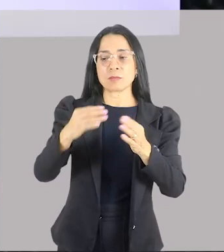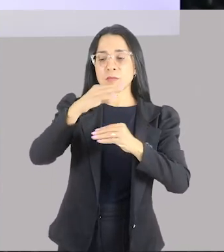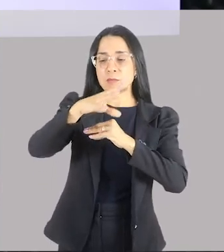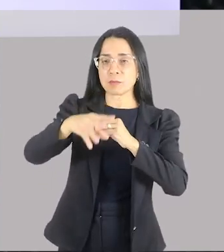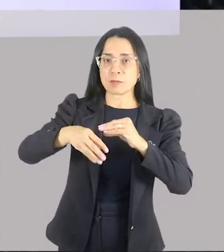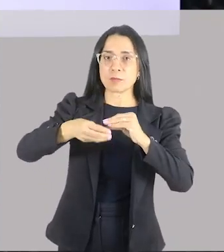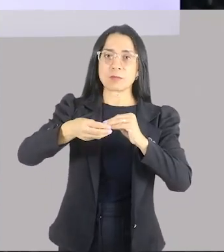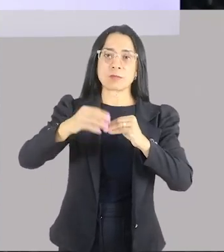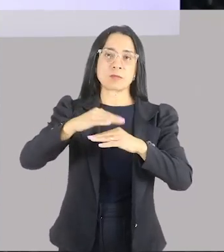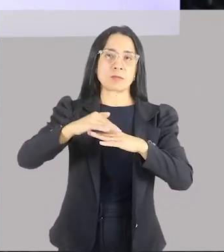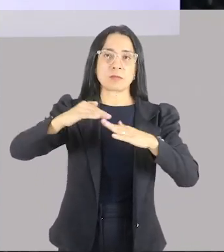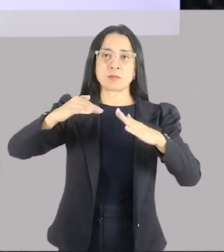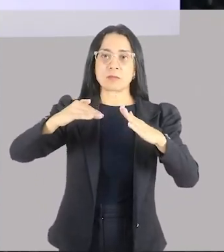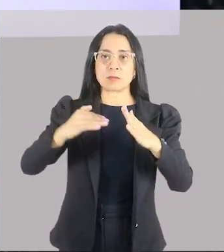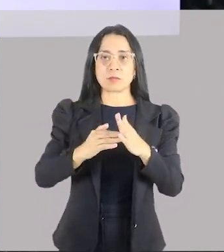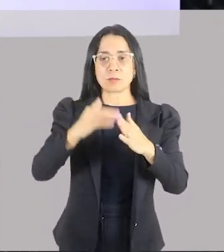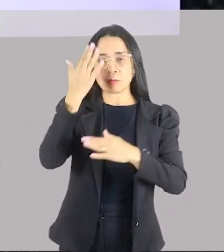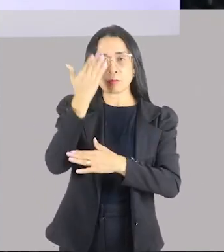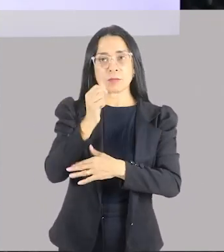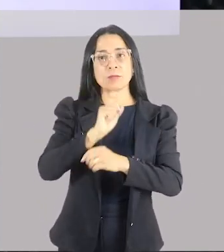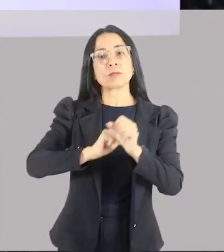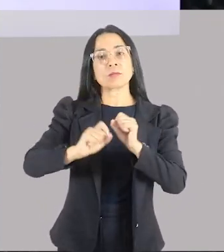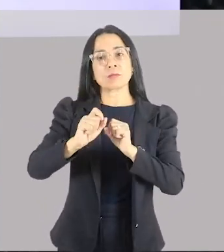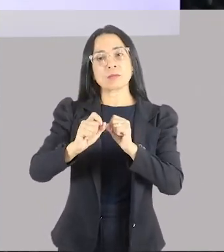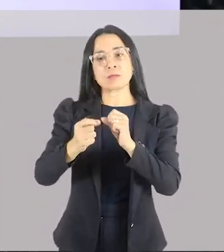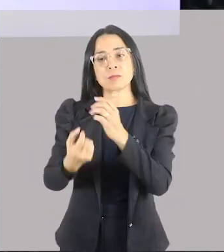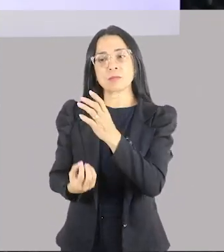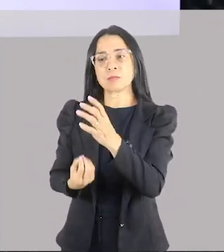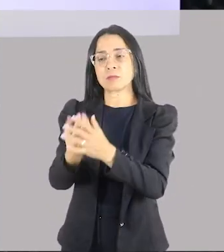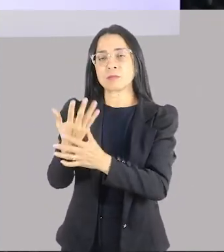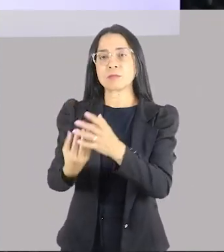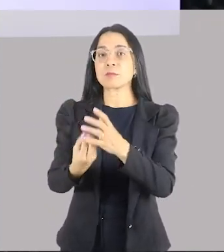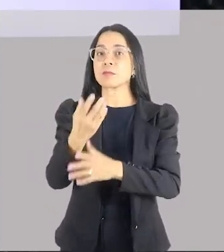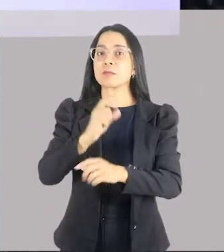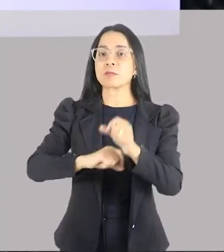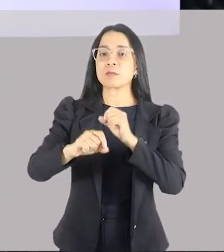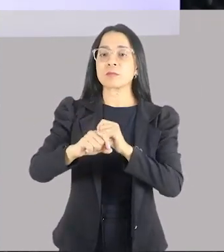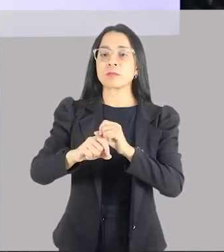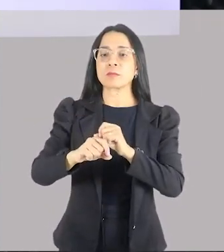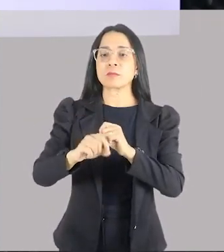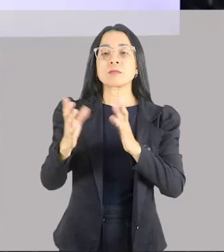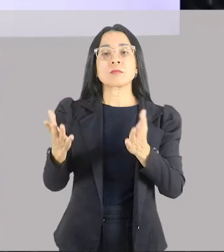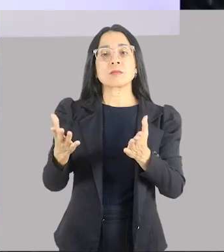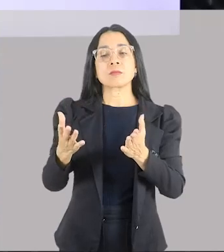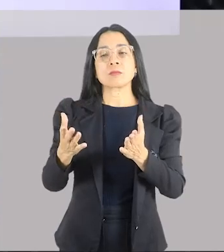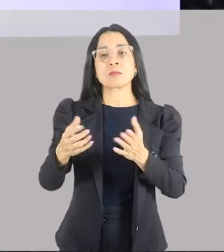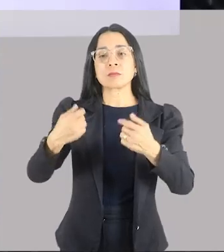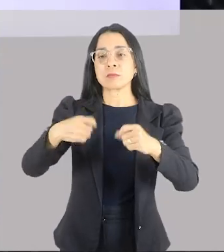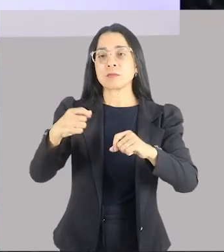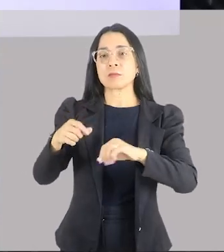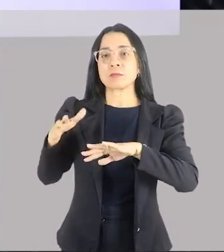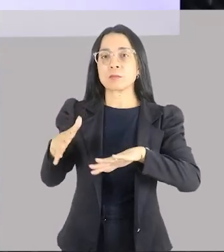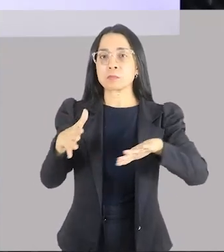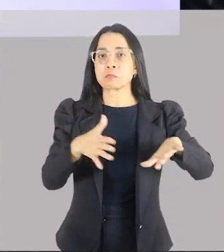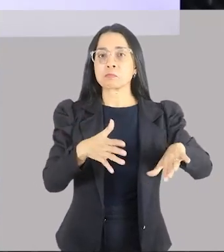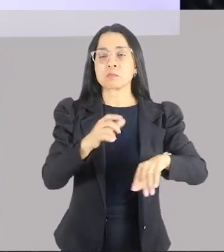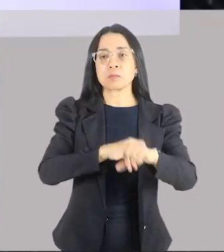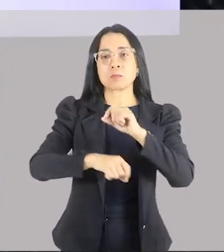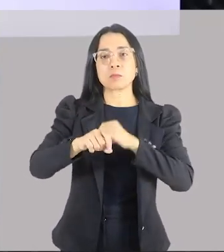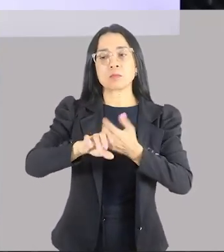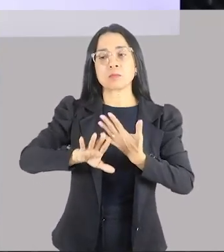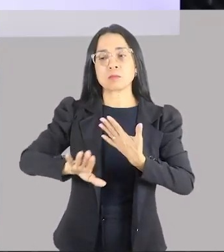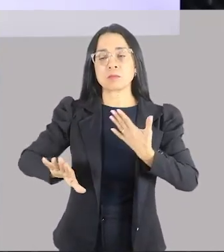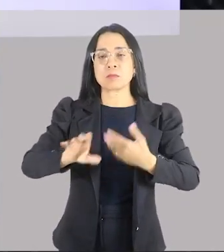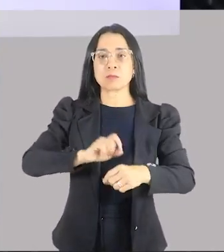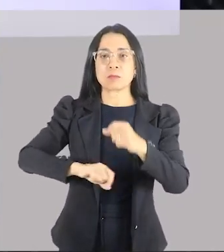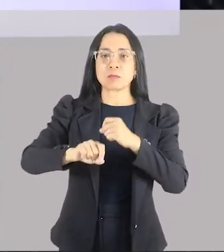para todo este saber que já foi produzido. Nem que para isso ele tenha que limpar, retirar o joio do trigo, ou seja,